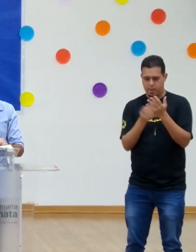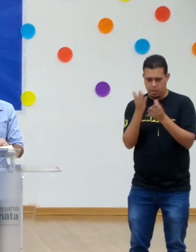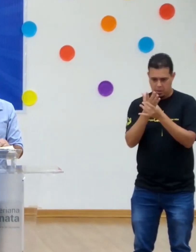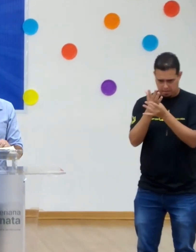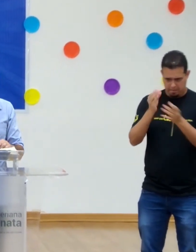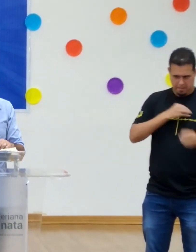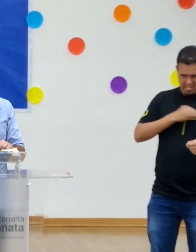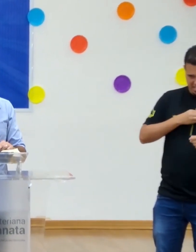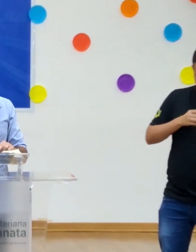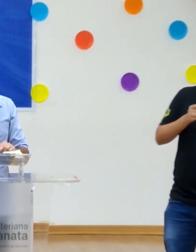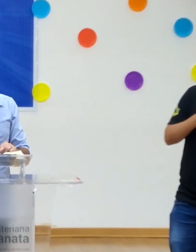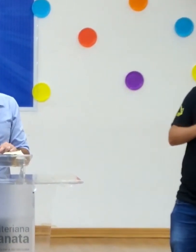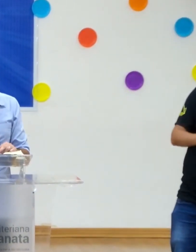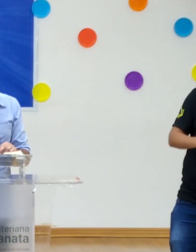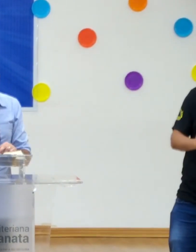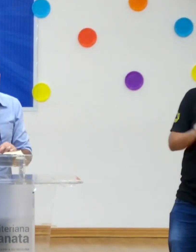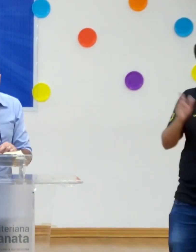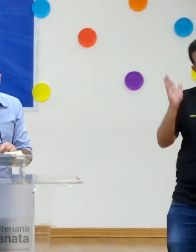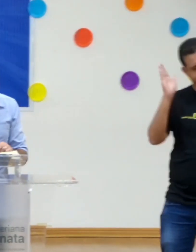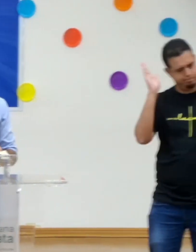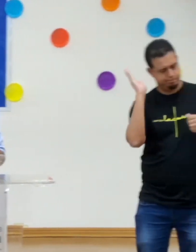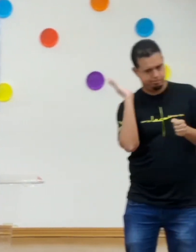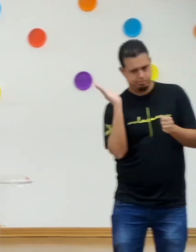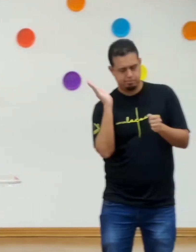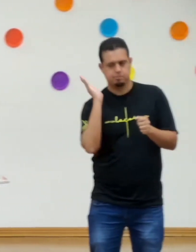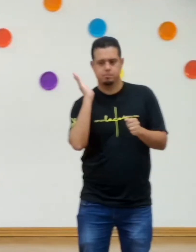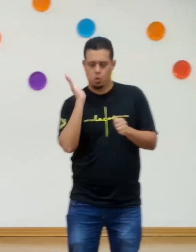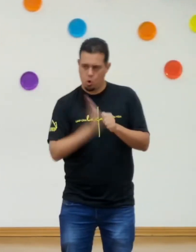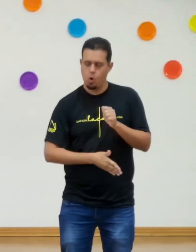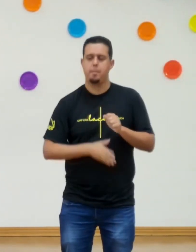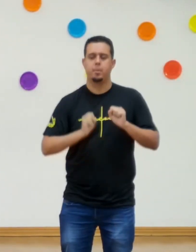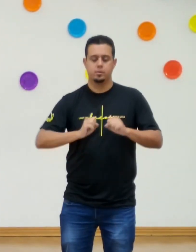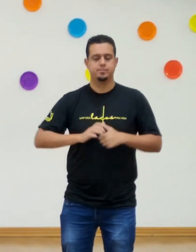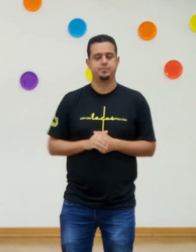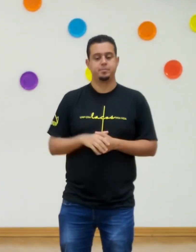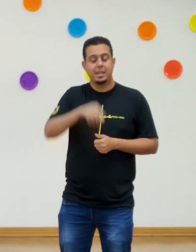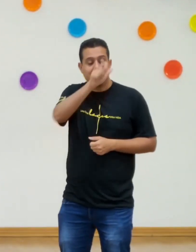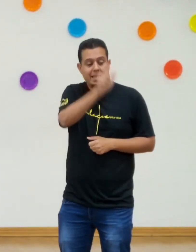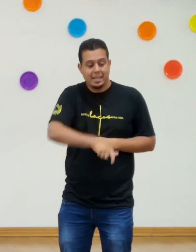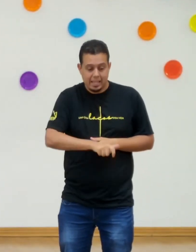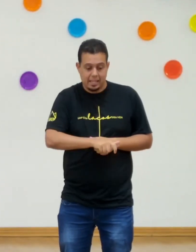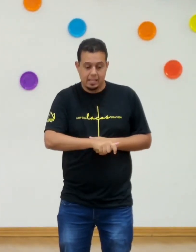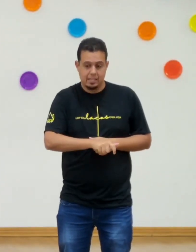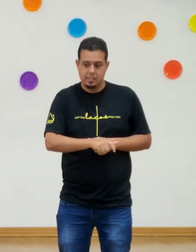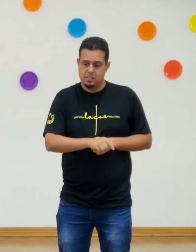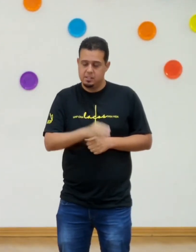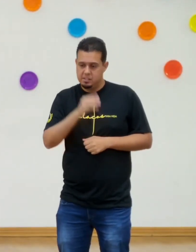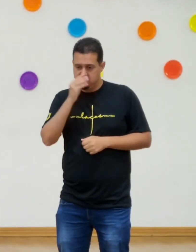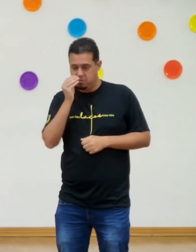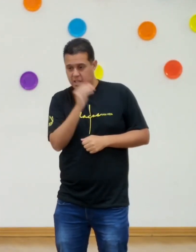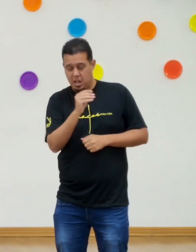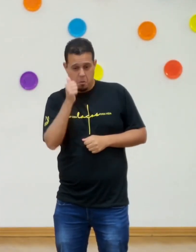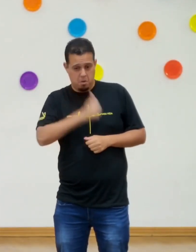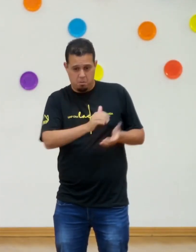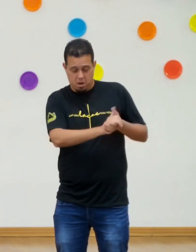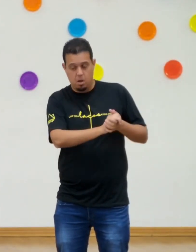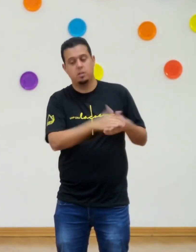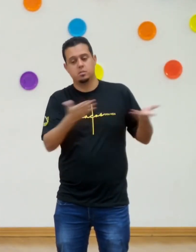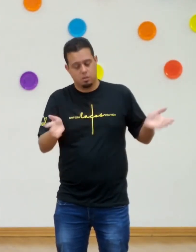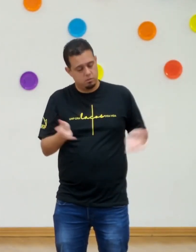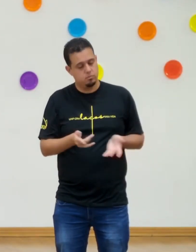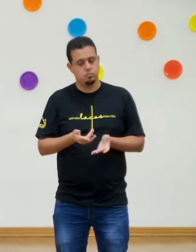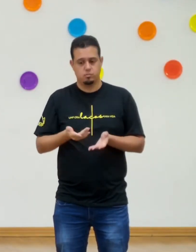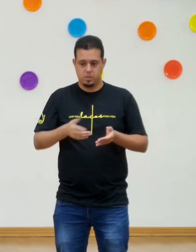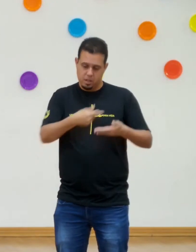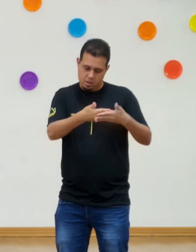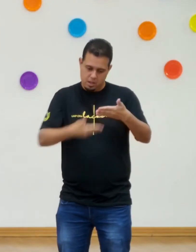31. Também foi dito, aquele que repudiar sua mulher, dê-lhe carta de divórcio. Aí a gente vai ter que voltar para Deuteronômio, tá vendo?